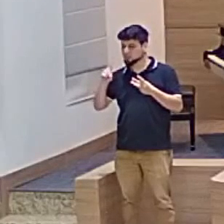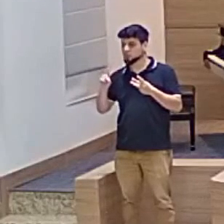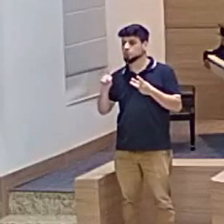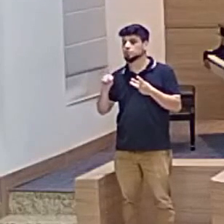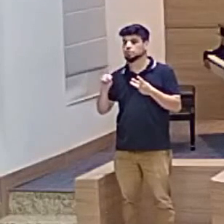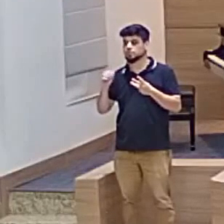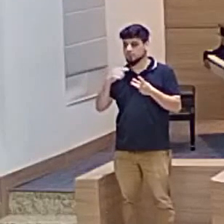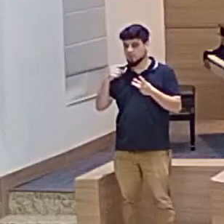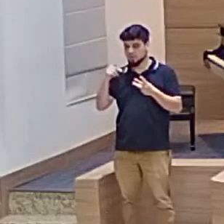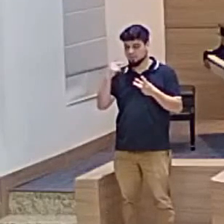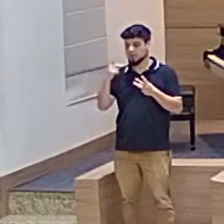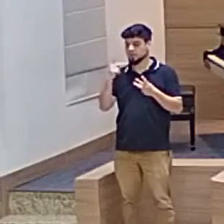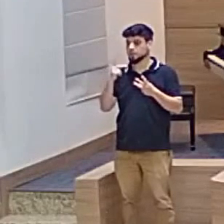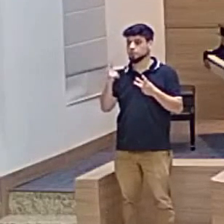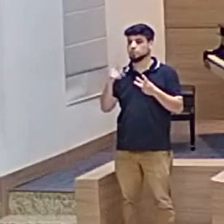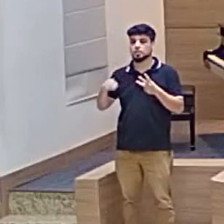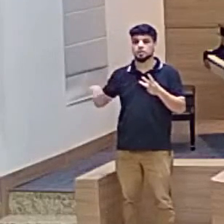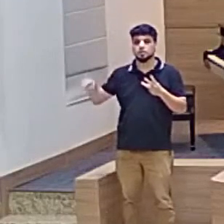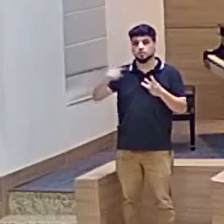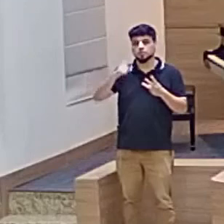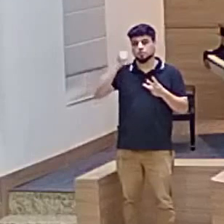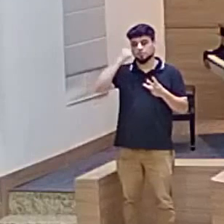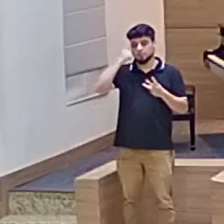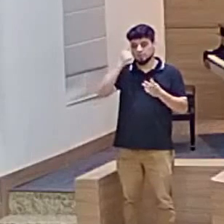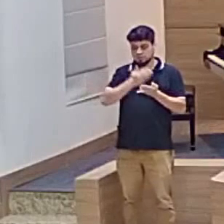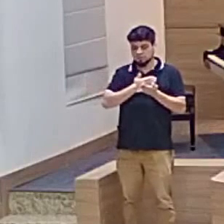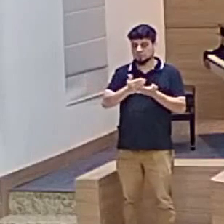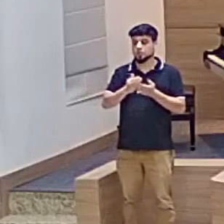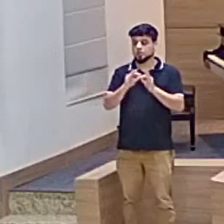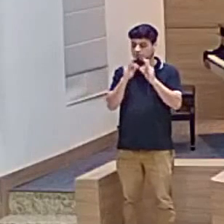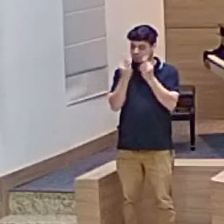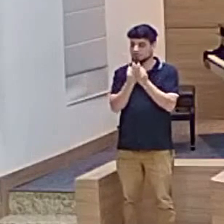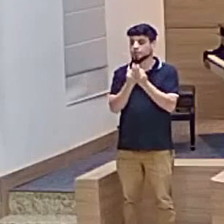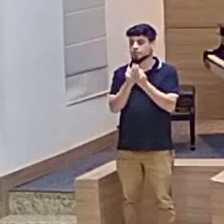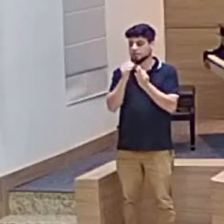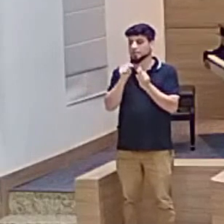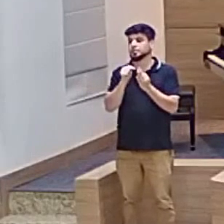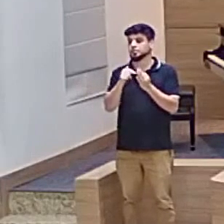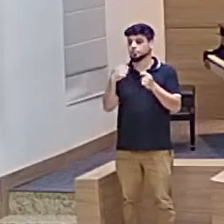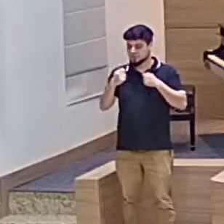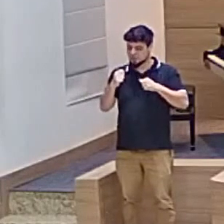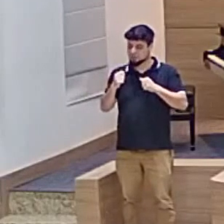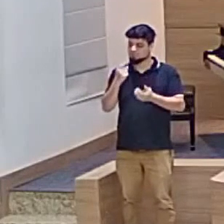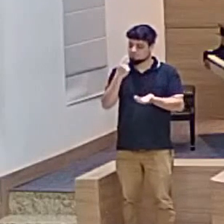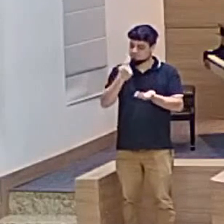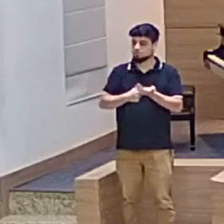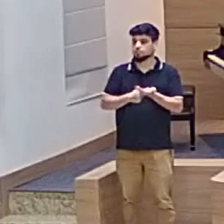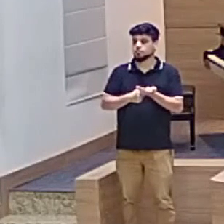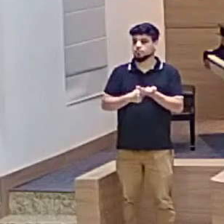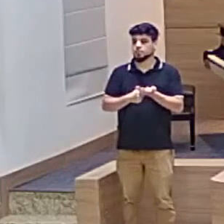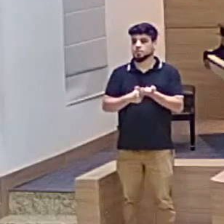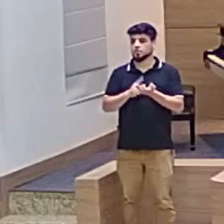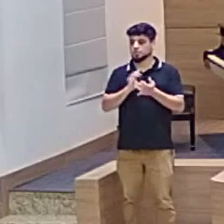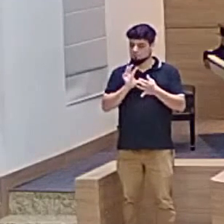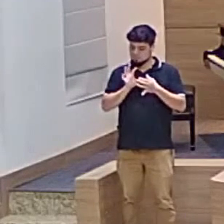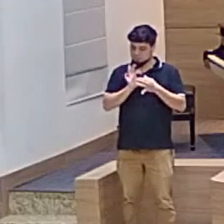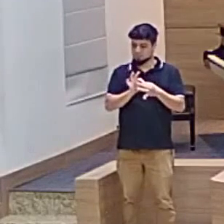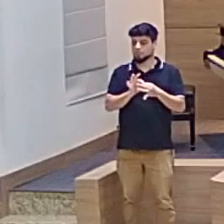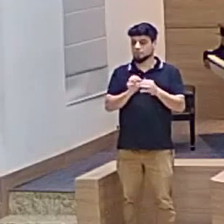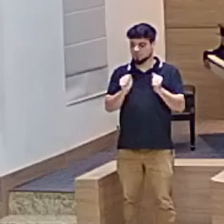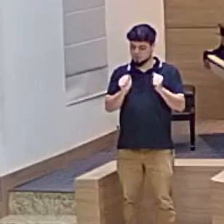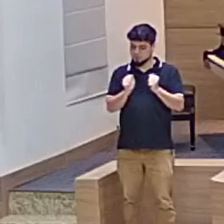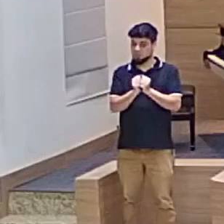da família e o compromisso que nós precisamos ter tem família a declaração